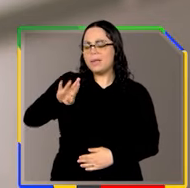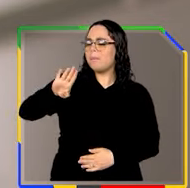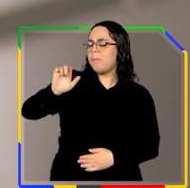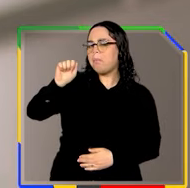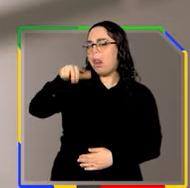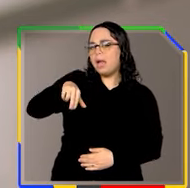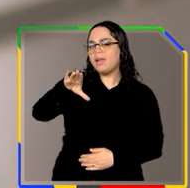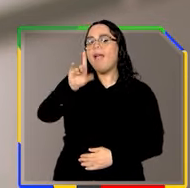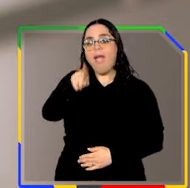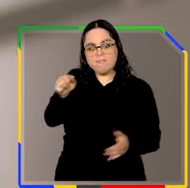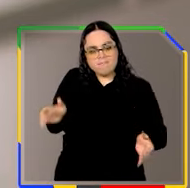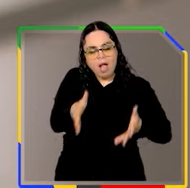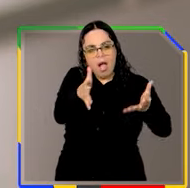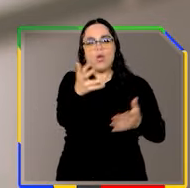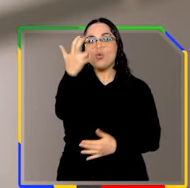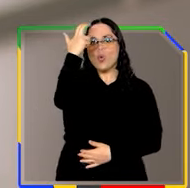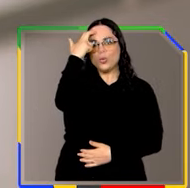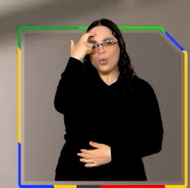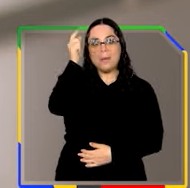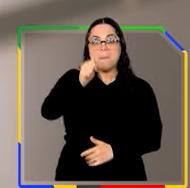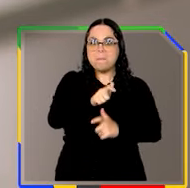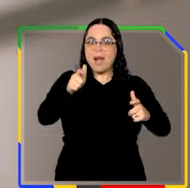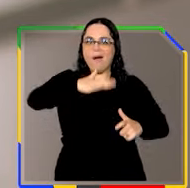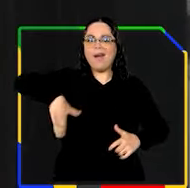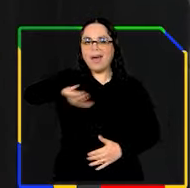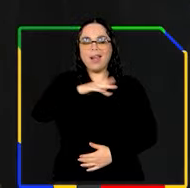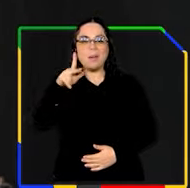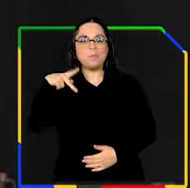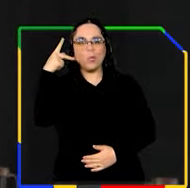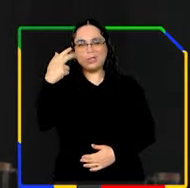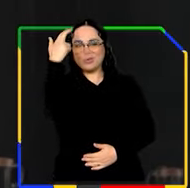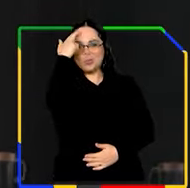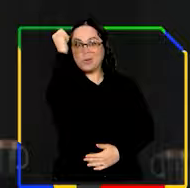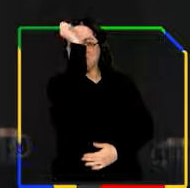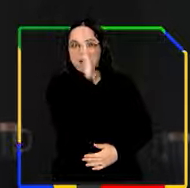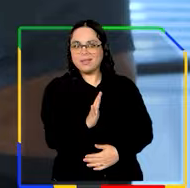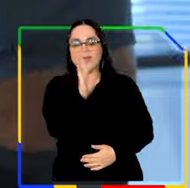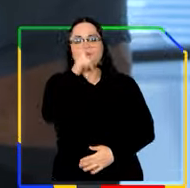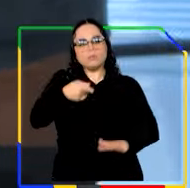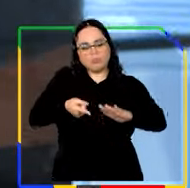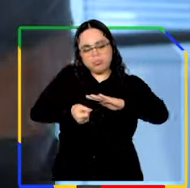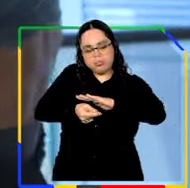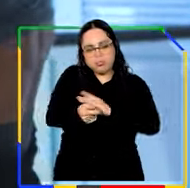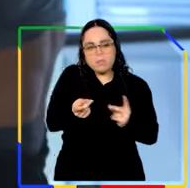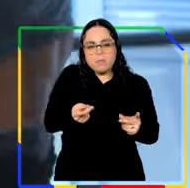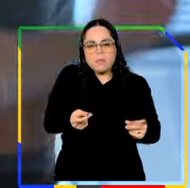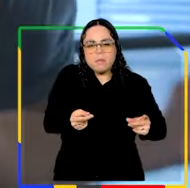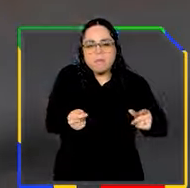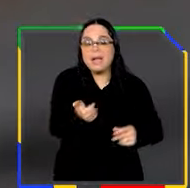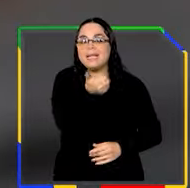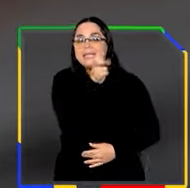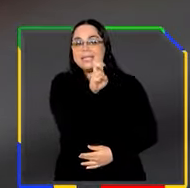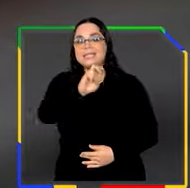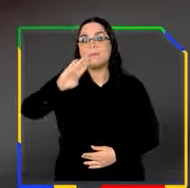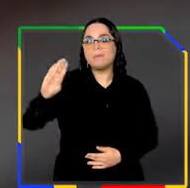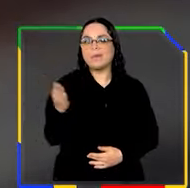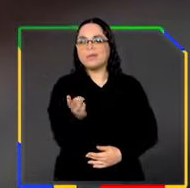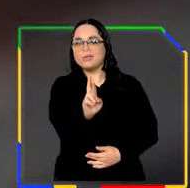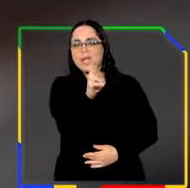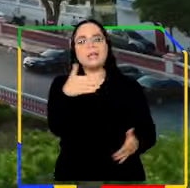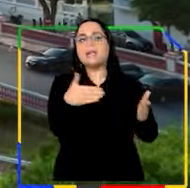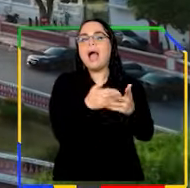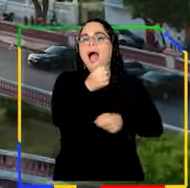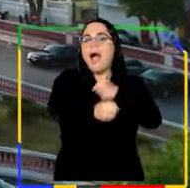Cultura, que é a maior política cultural da história do Brasil, com investimento direto e contínuo de 15 bilhões de reais até